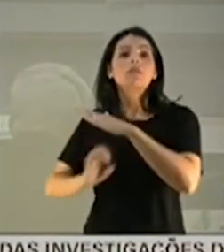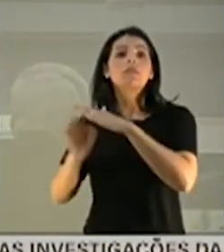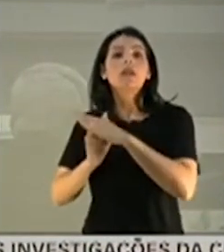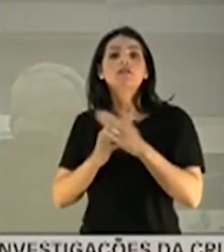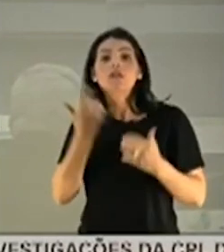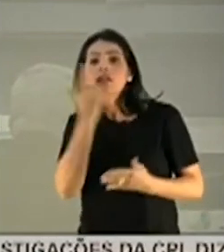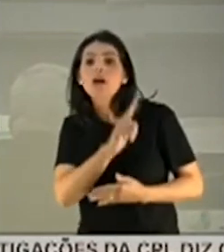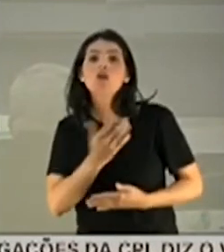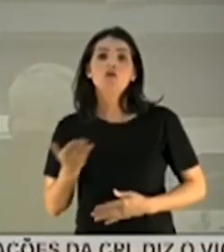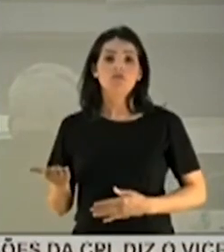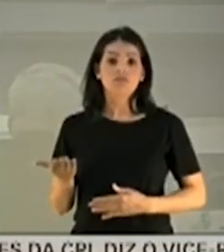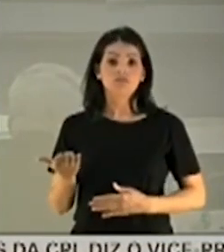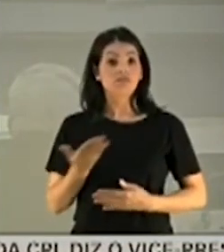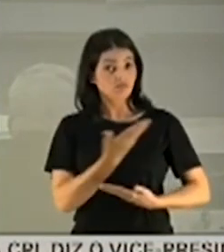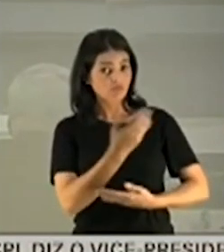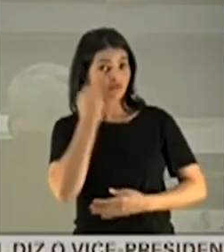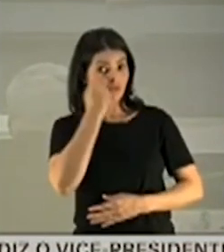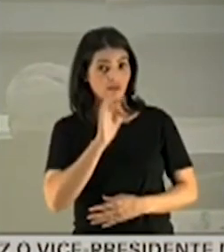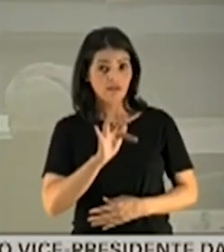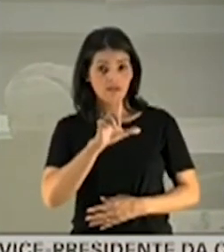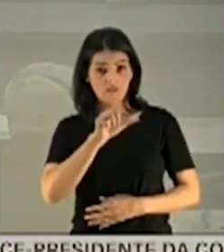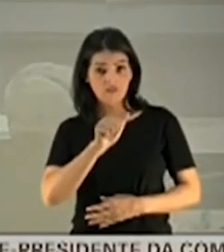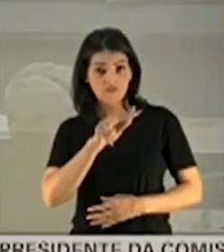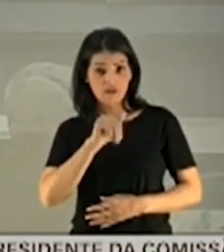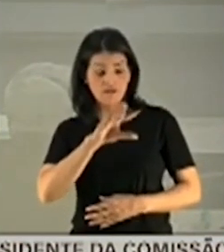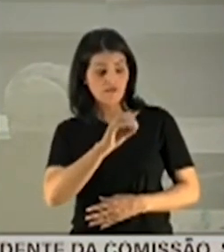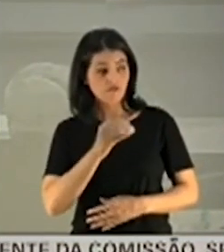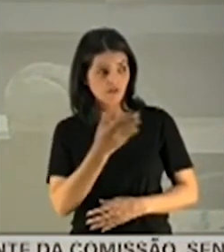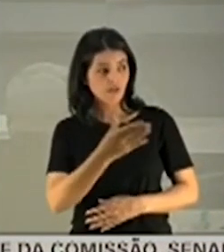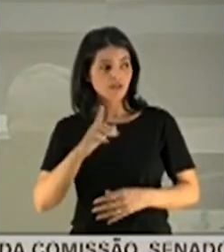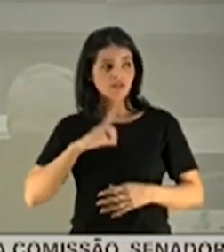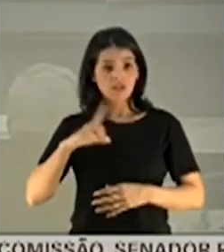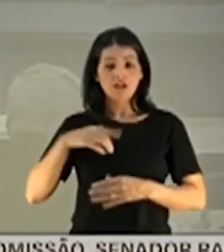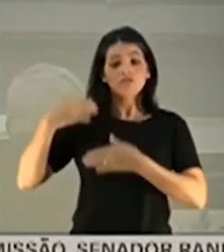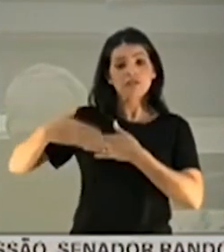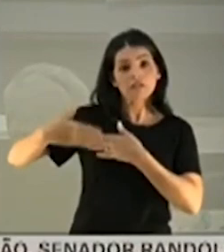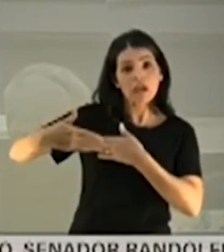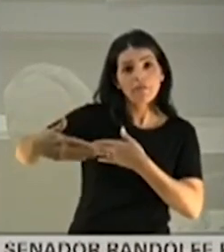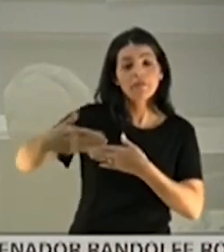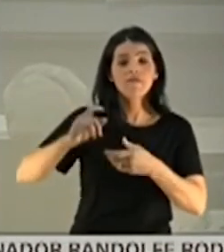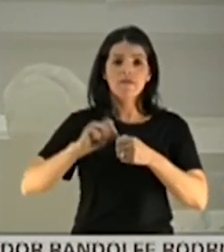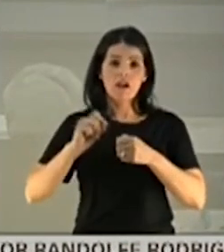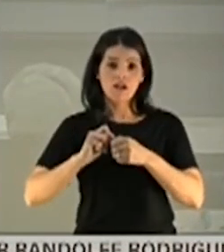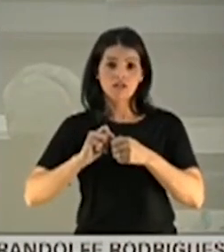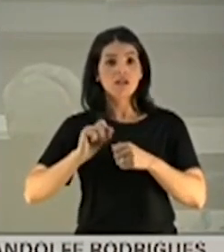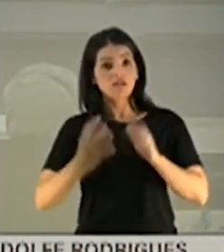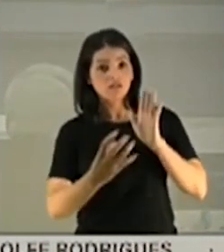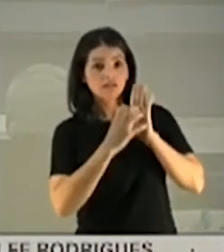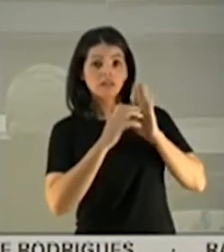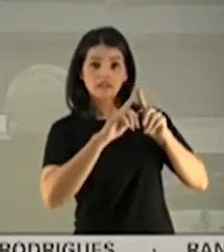receberam, senador Flávio Bolsonaro. E isso tem sido feito regularmente. Ou de